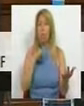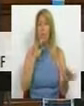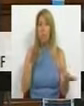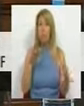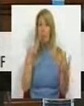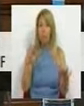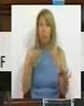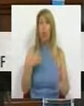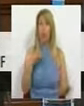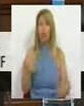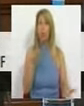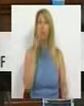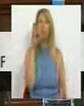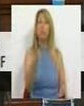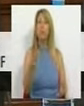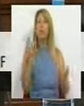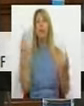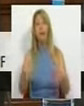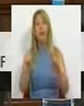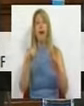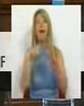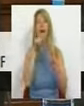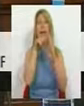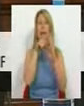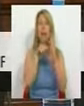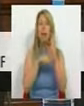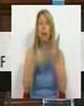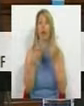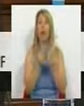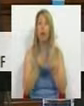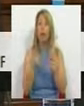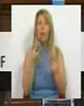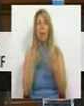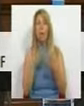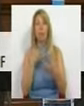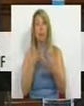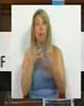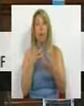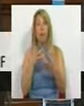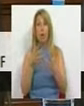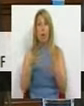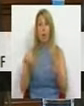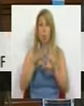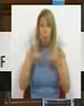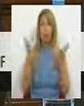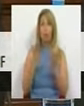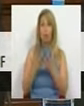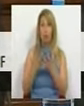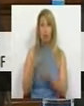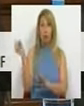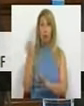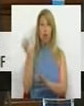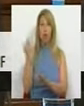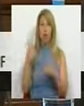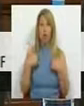simples, é que há critérios de materialidade e de relevância no contexto global da instituição que eu